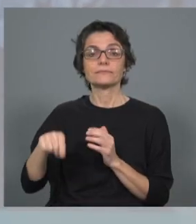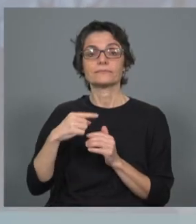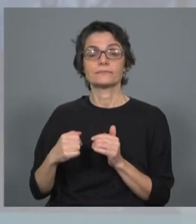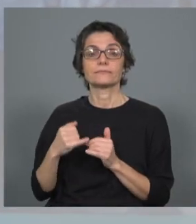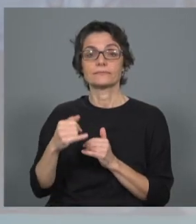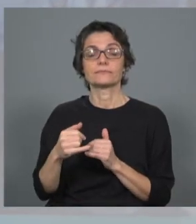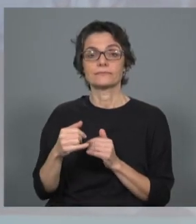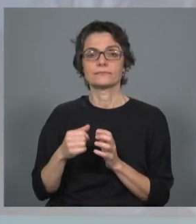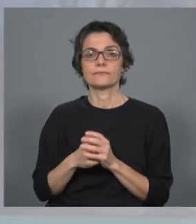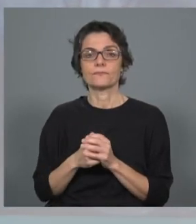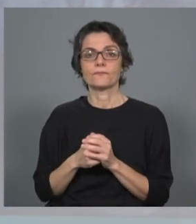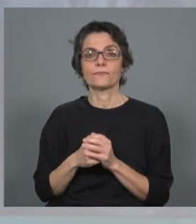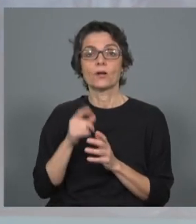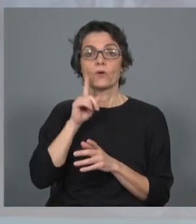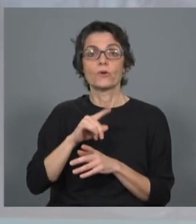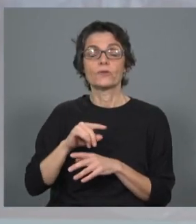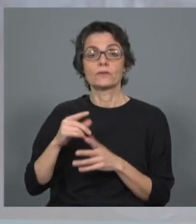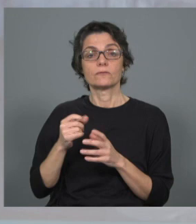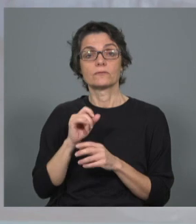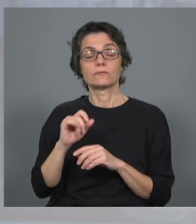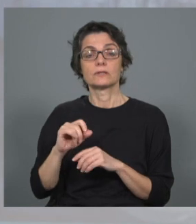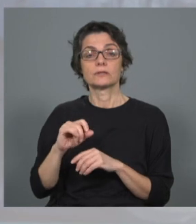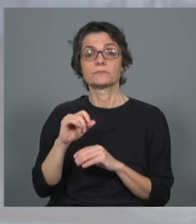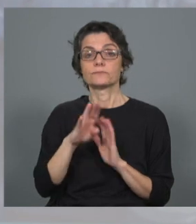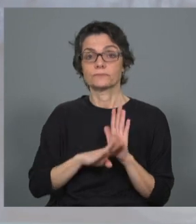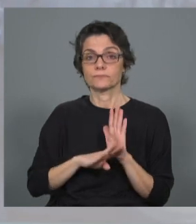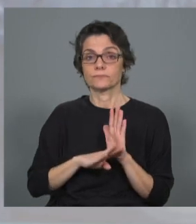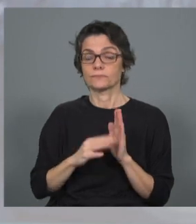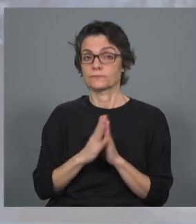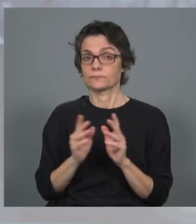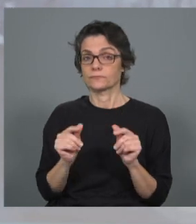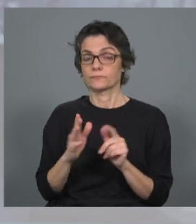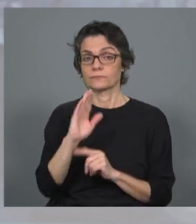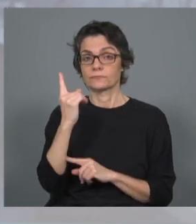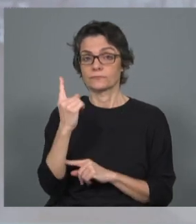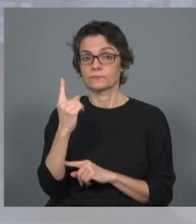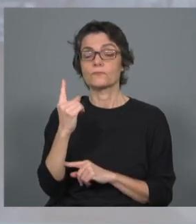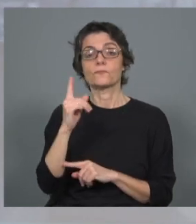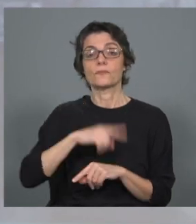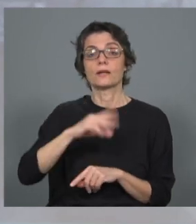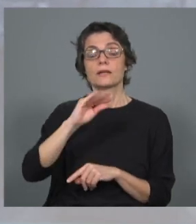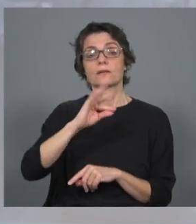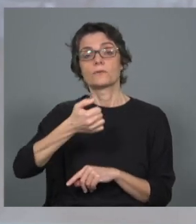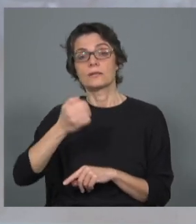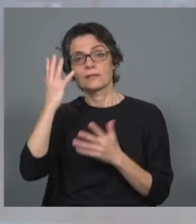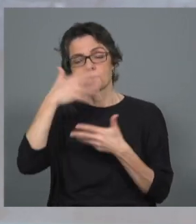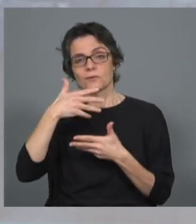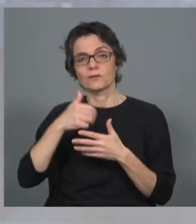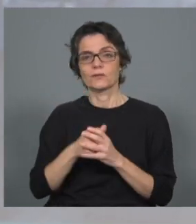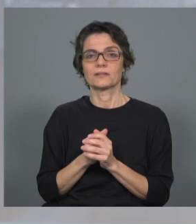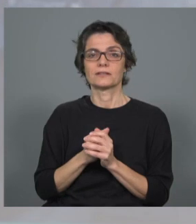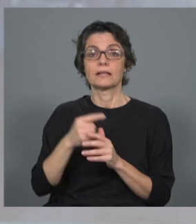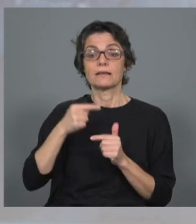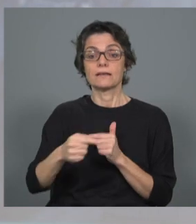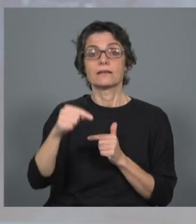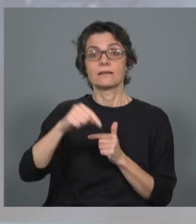logo, voltamos à sua companhia no programa na rádio, na Antena 1, pelas 22h45. Esta